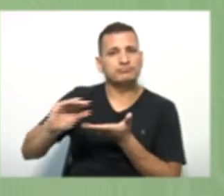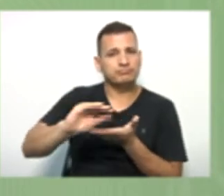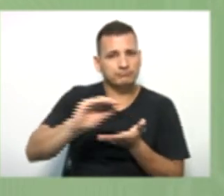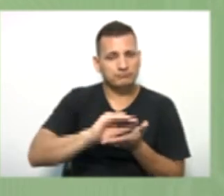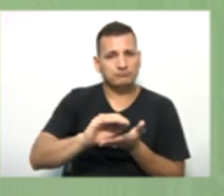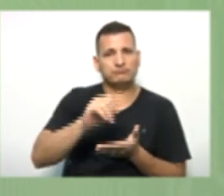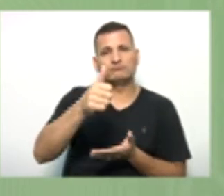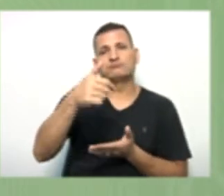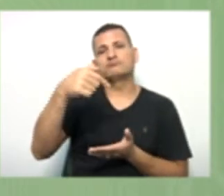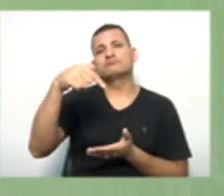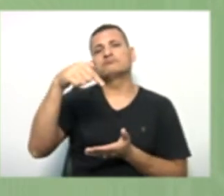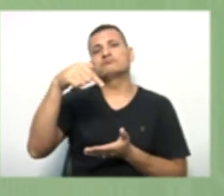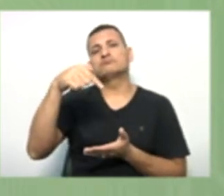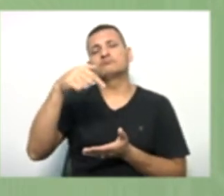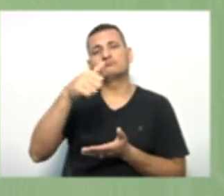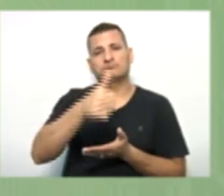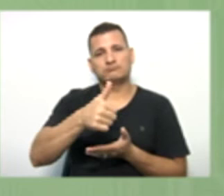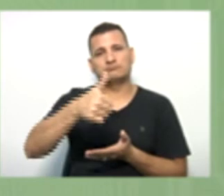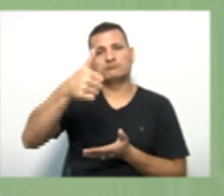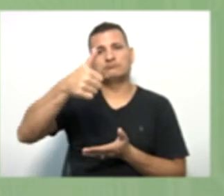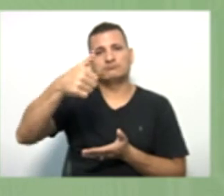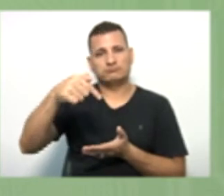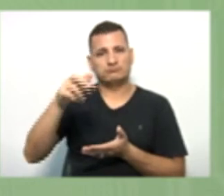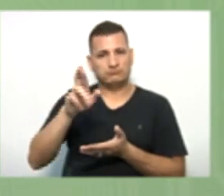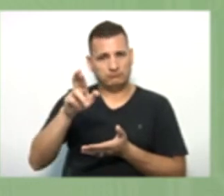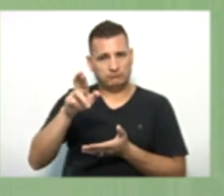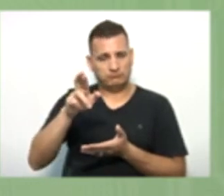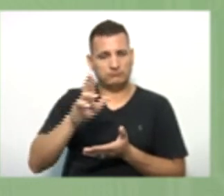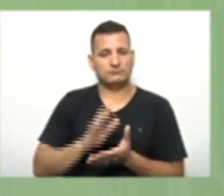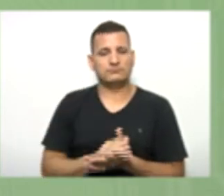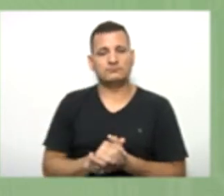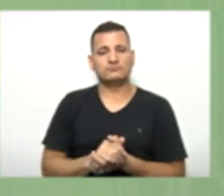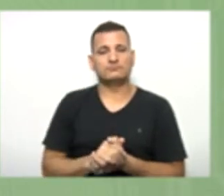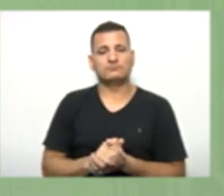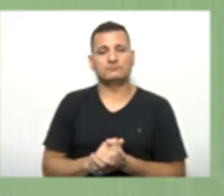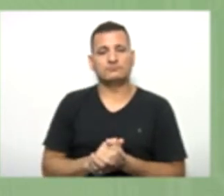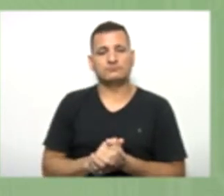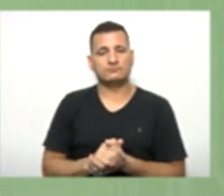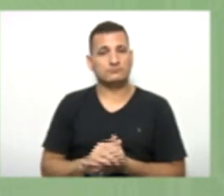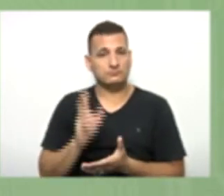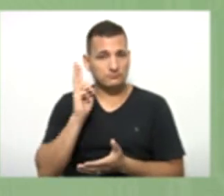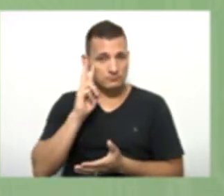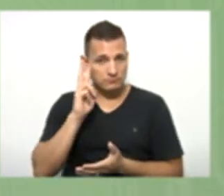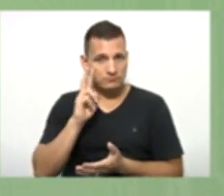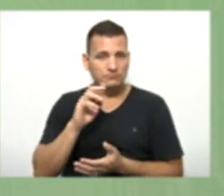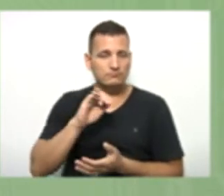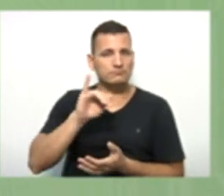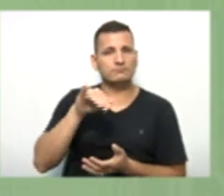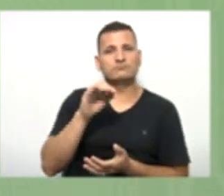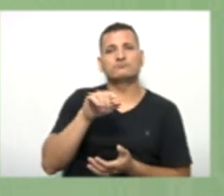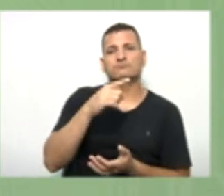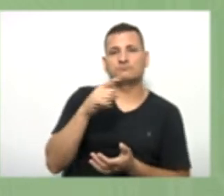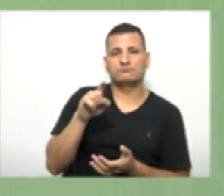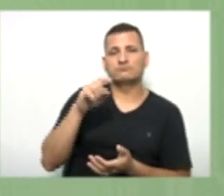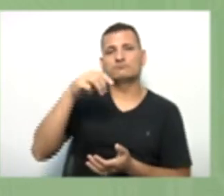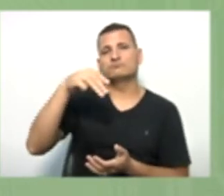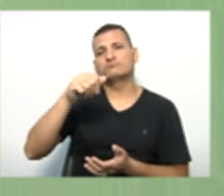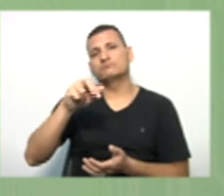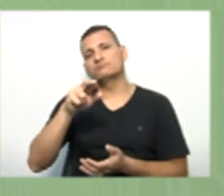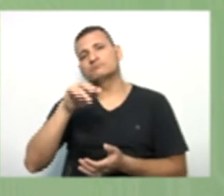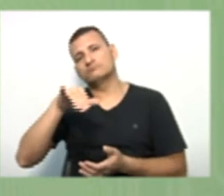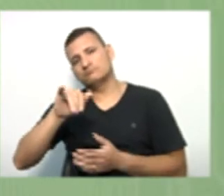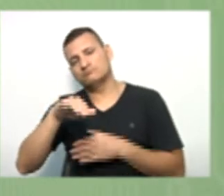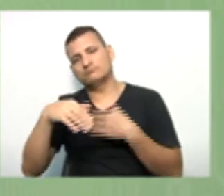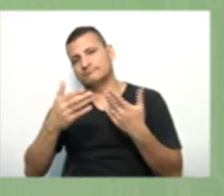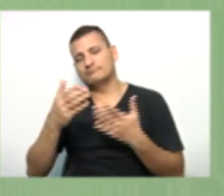117,00 de sobras do exercício. Lembrando, se nós temos o João, a Maria, mas o